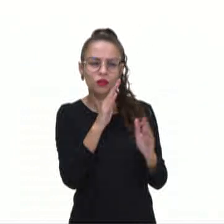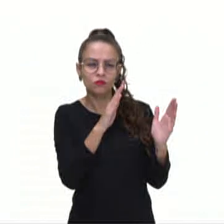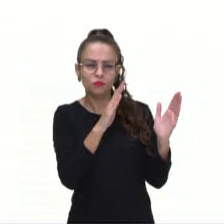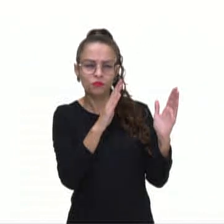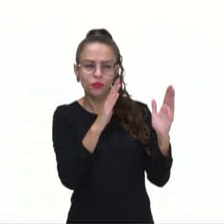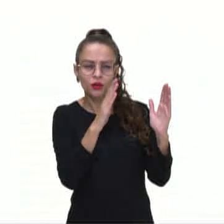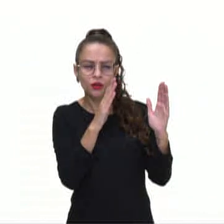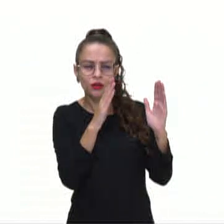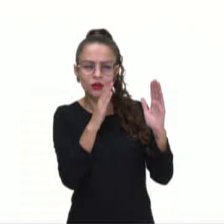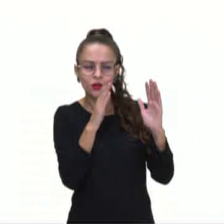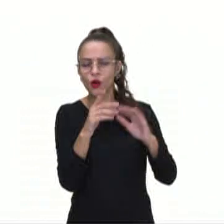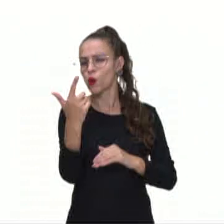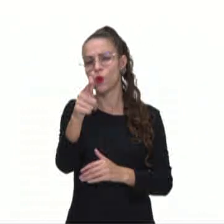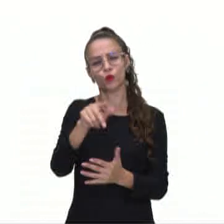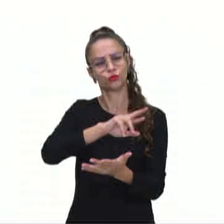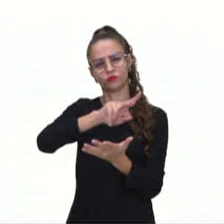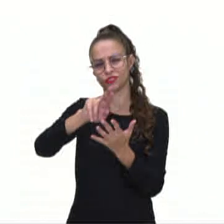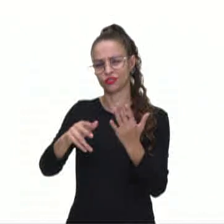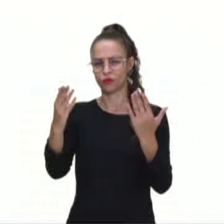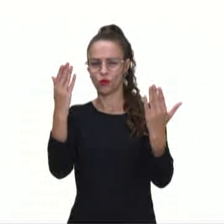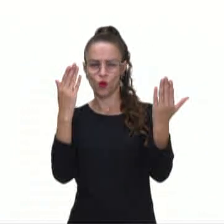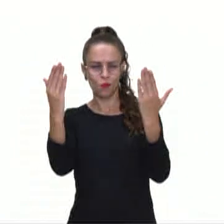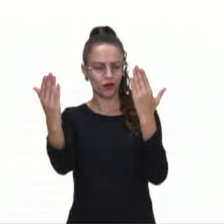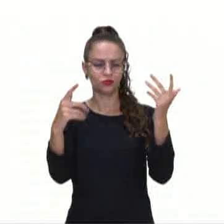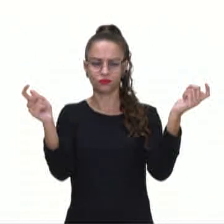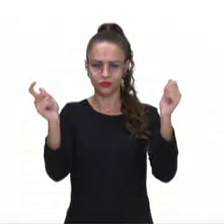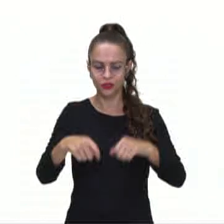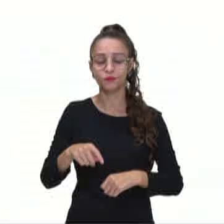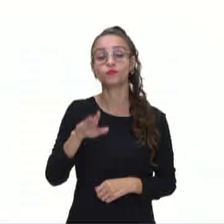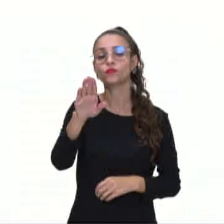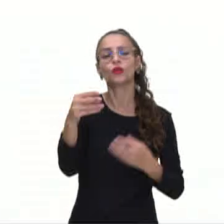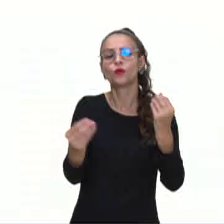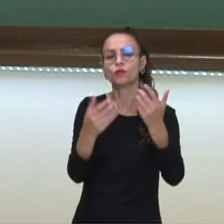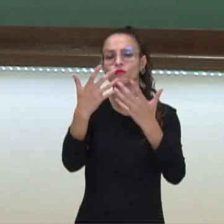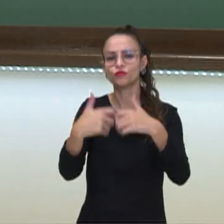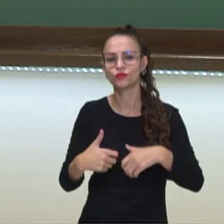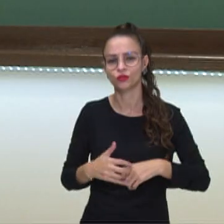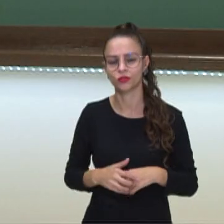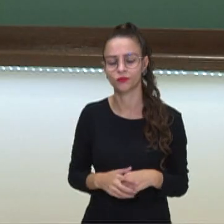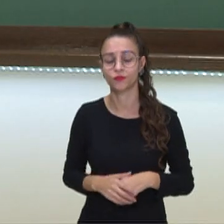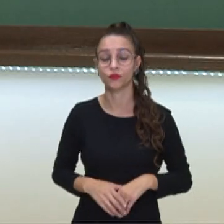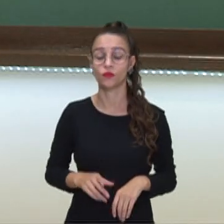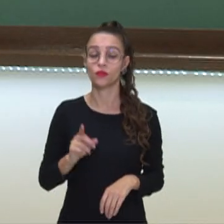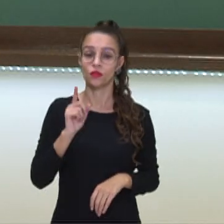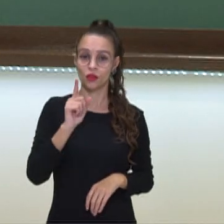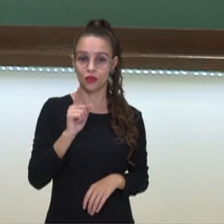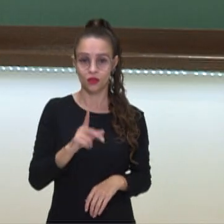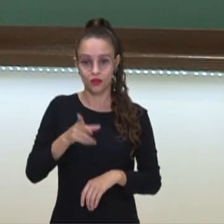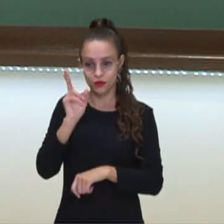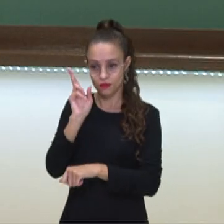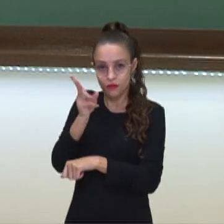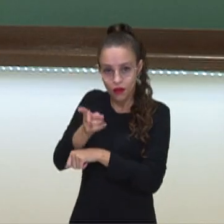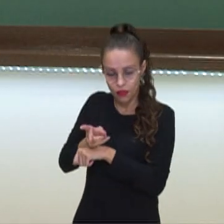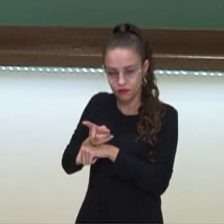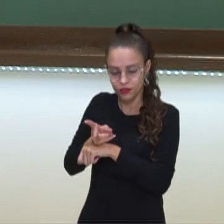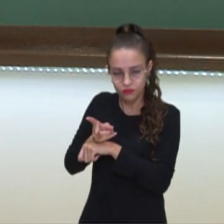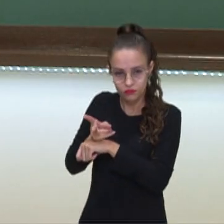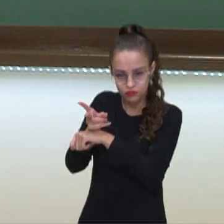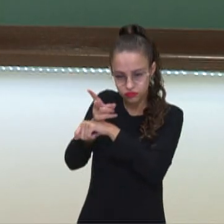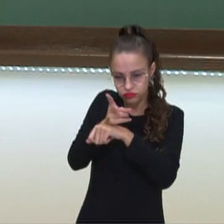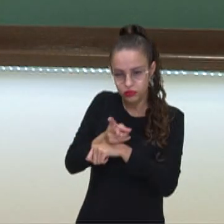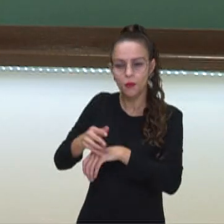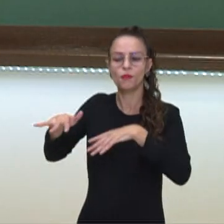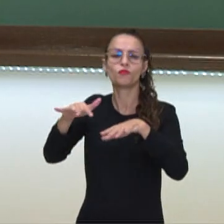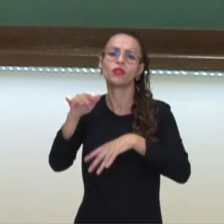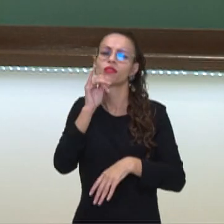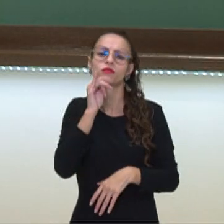outras ferramentas de comparação. Como que funciona isso? Você grava um determinado movimento,